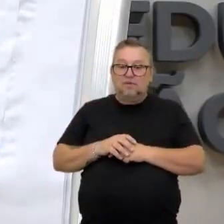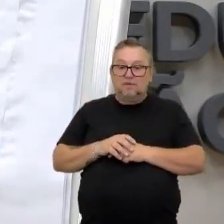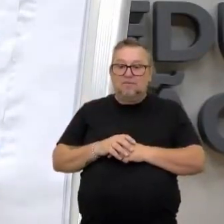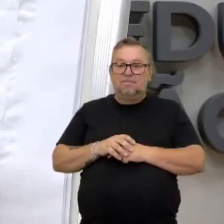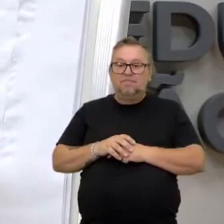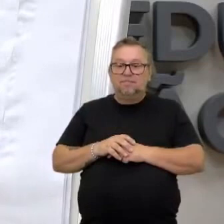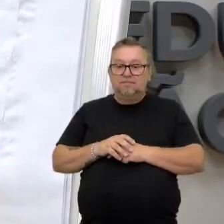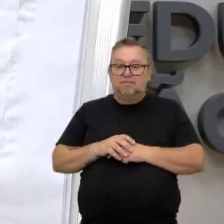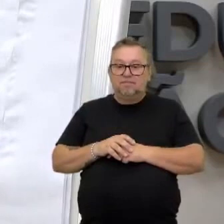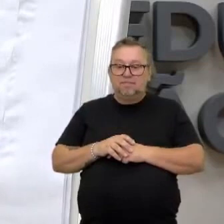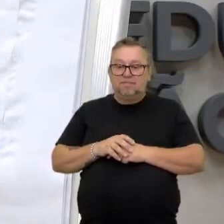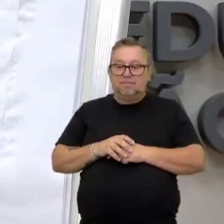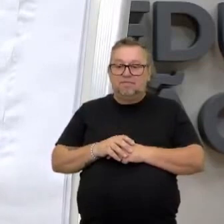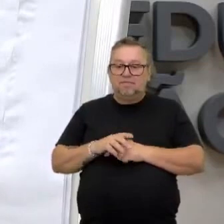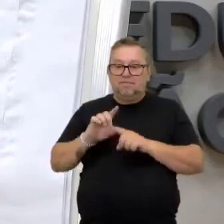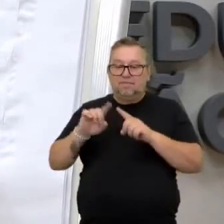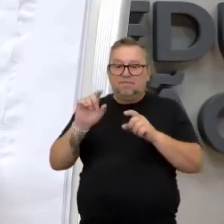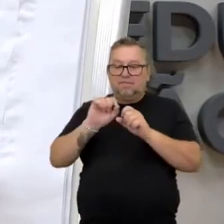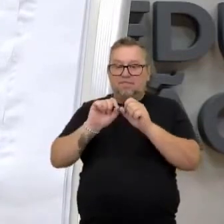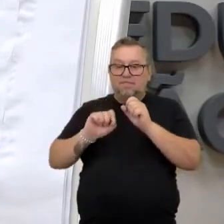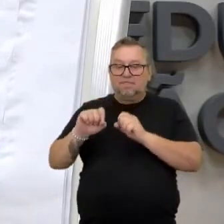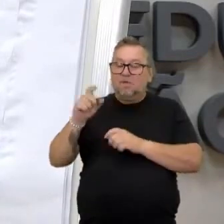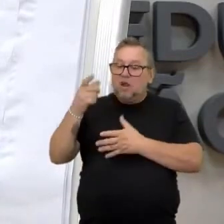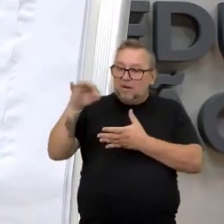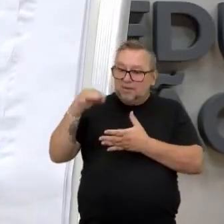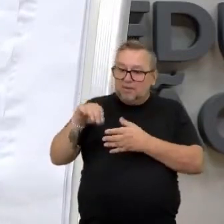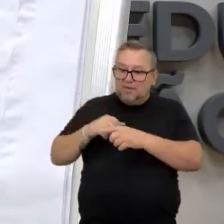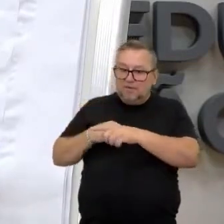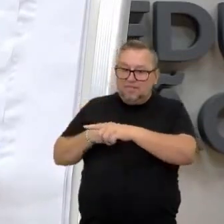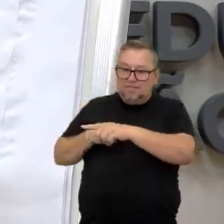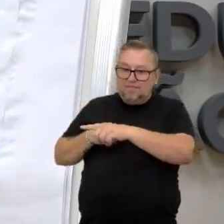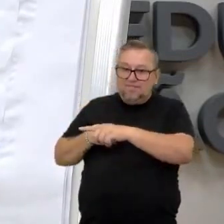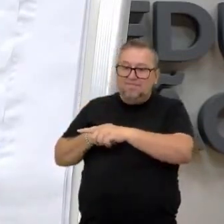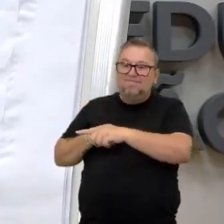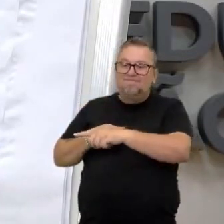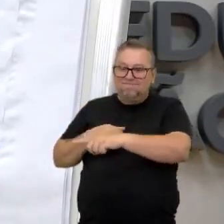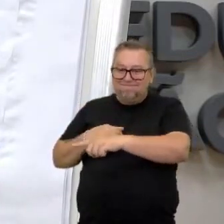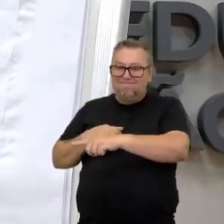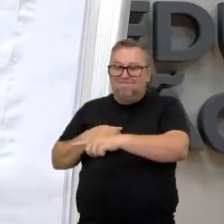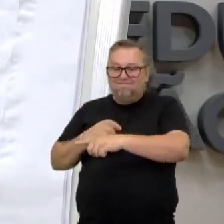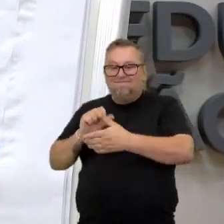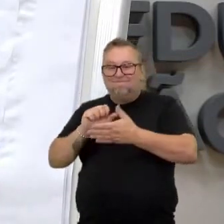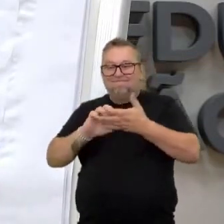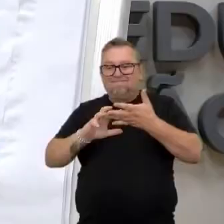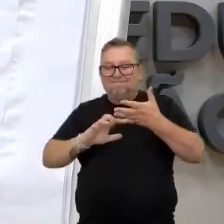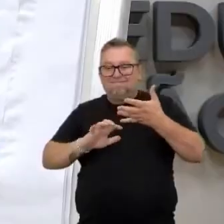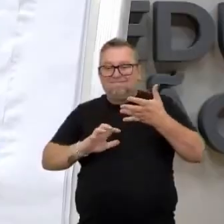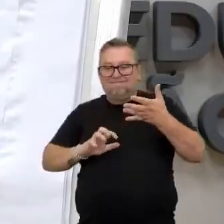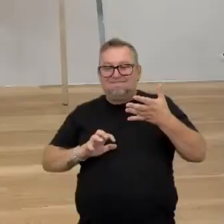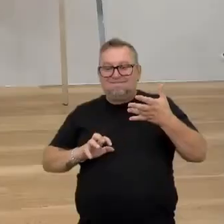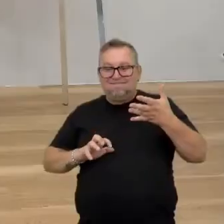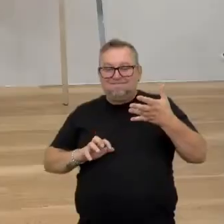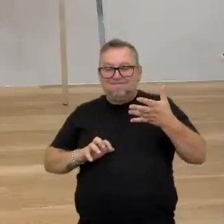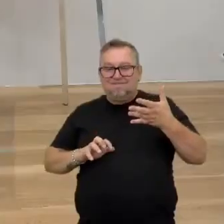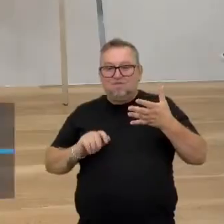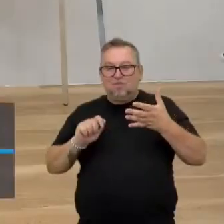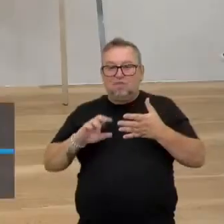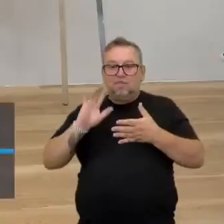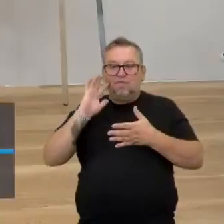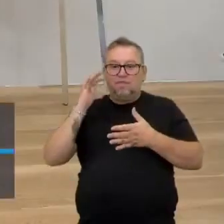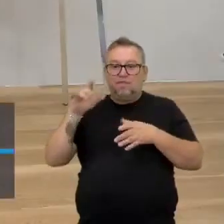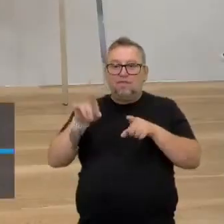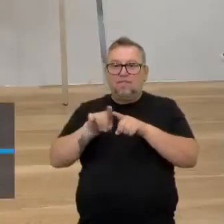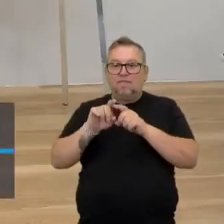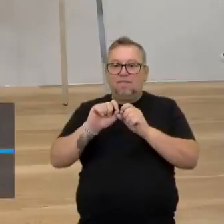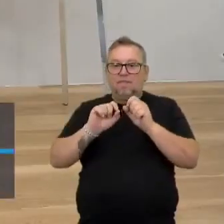e o final e o que a Lili assinou o nome dela, esse aqui deu uma borrada. Então, pode acontecer isso. Aí